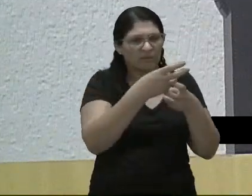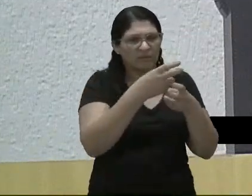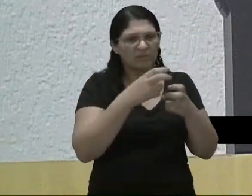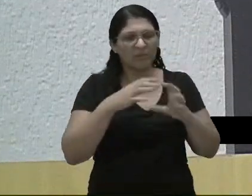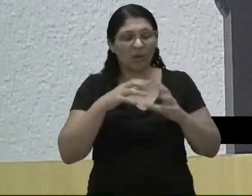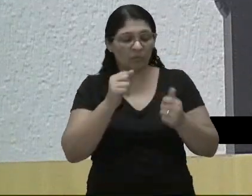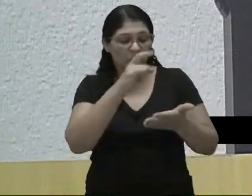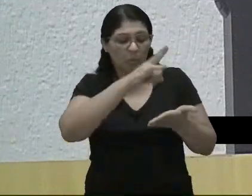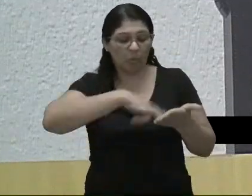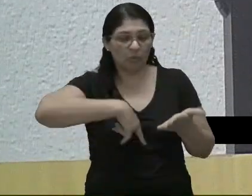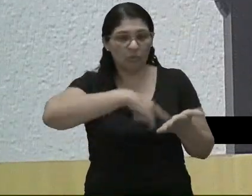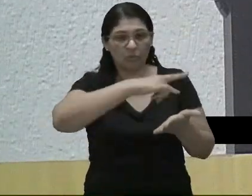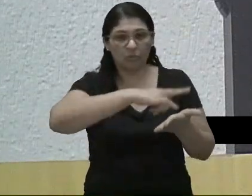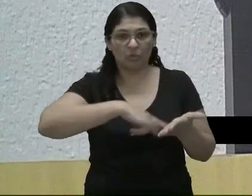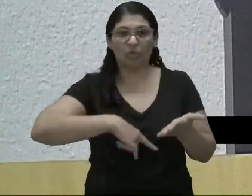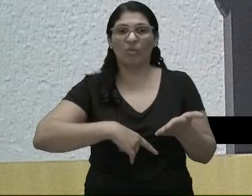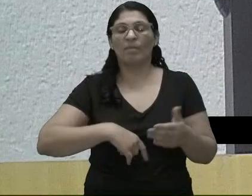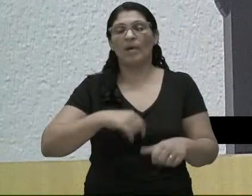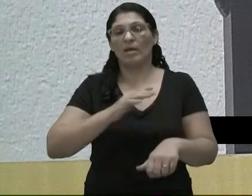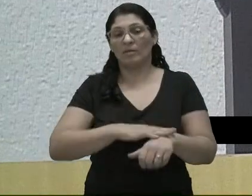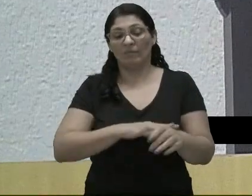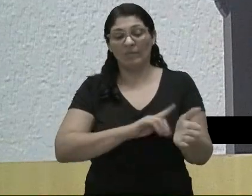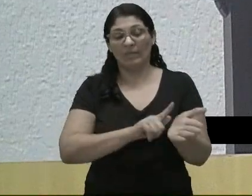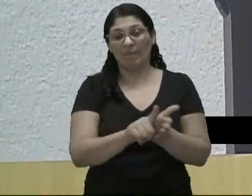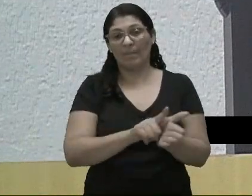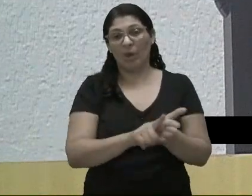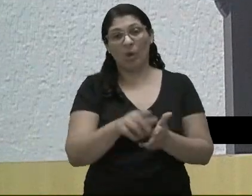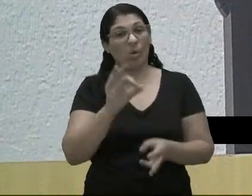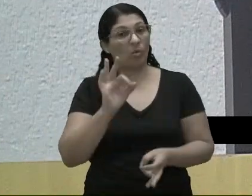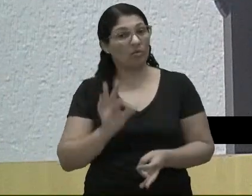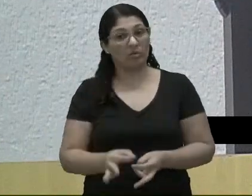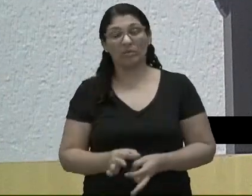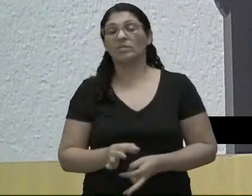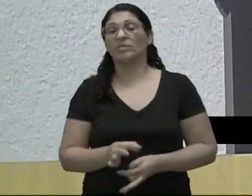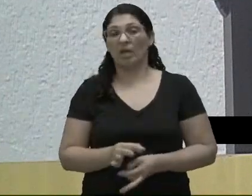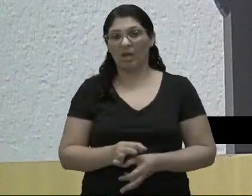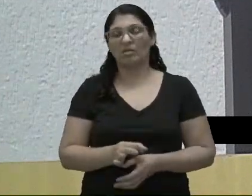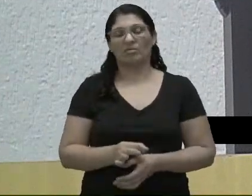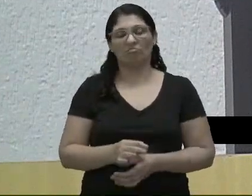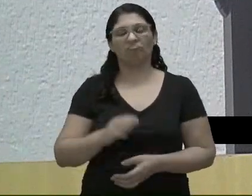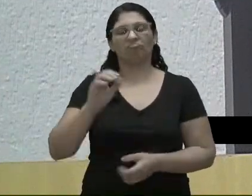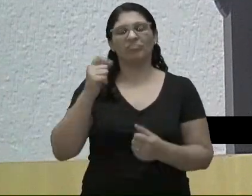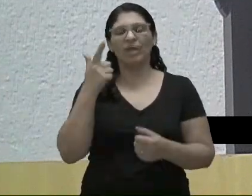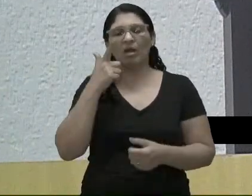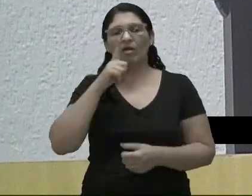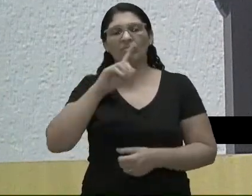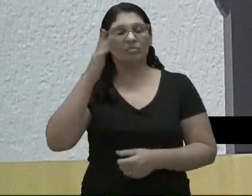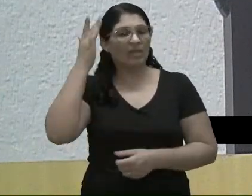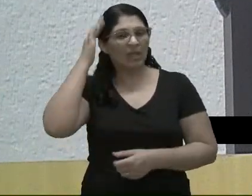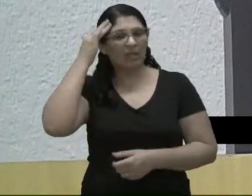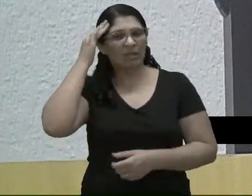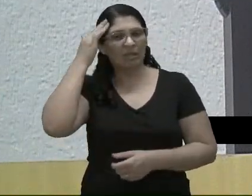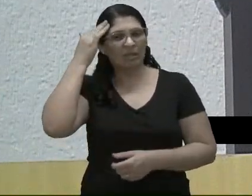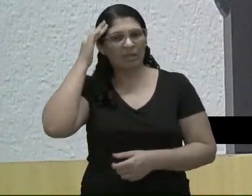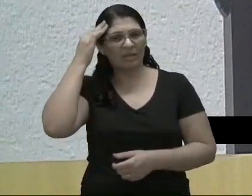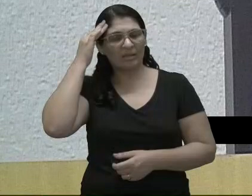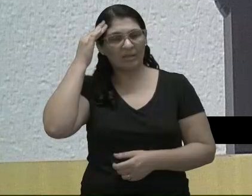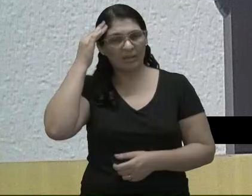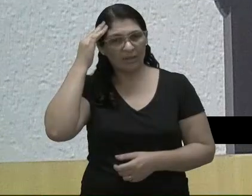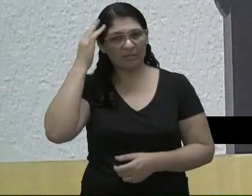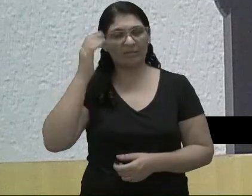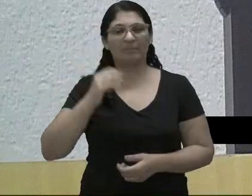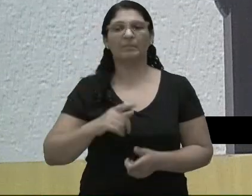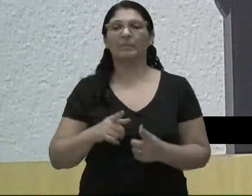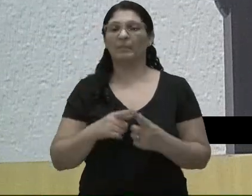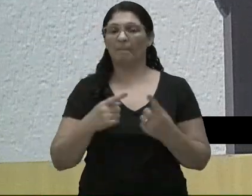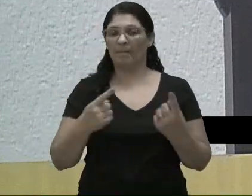poder formalizar uma pergunta, né? Mais ou menos para a gente poder ver se não tem conexão, né, com essas situações, mas